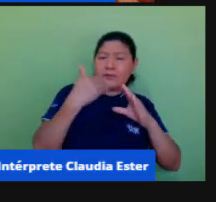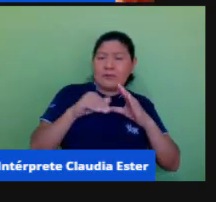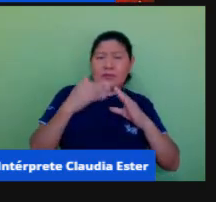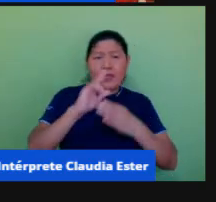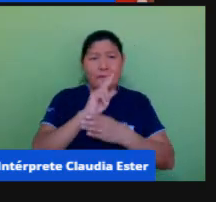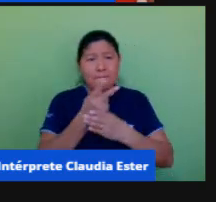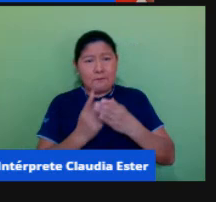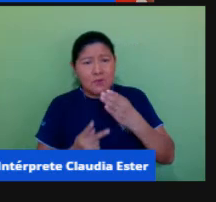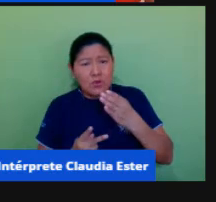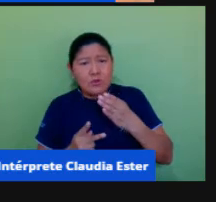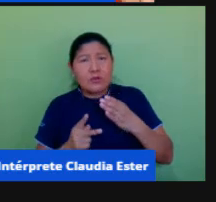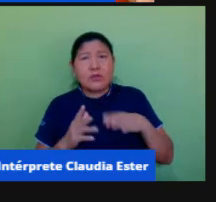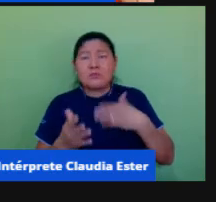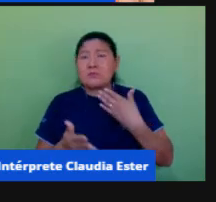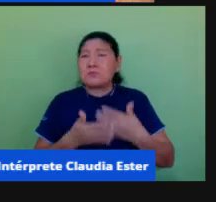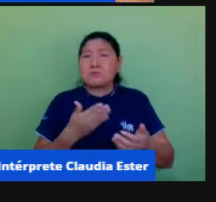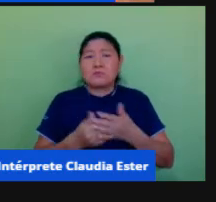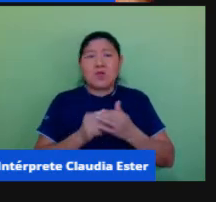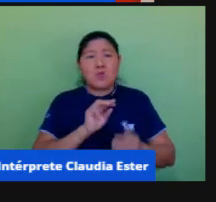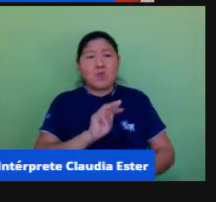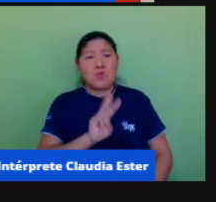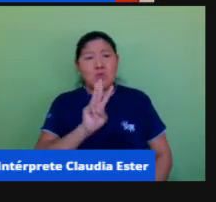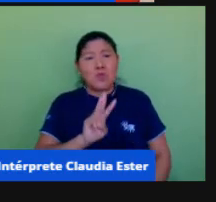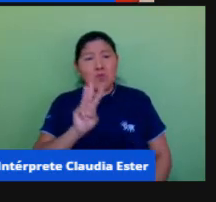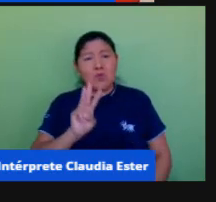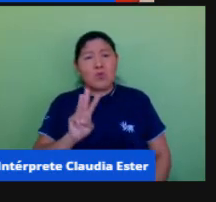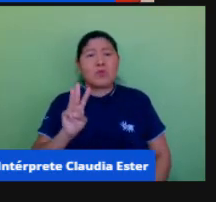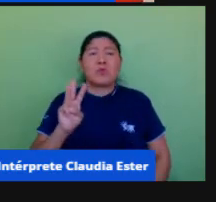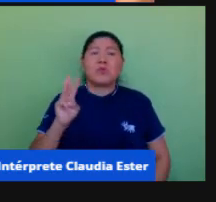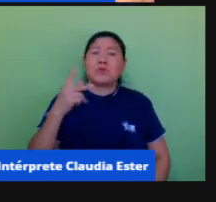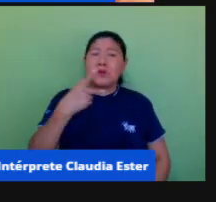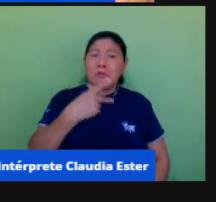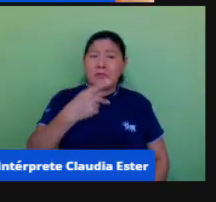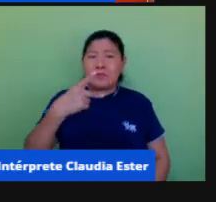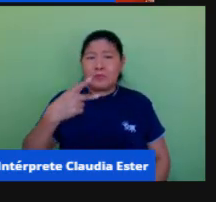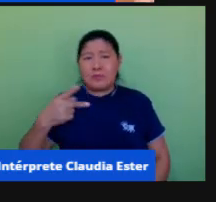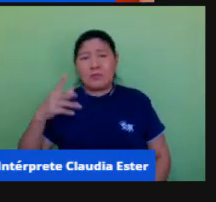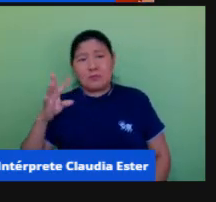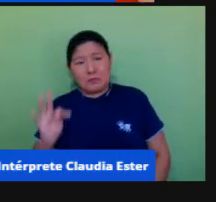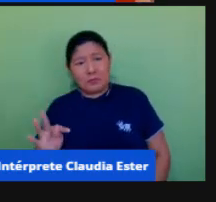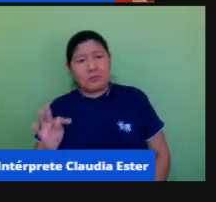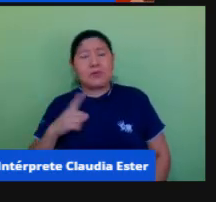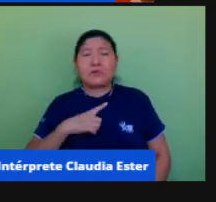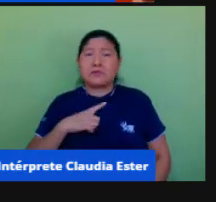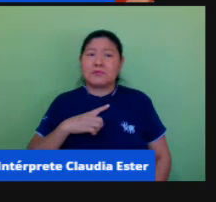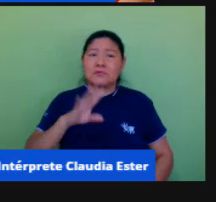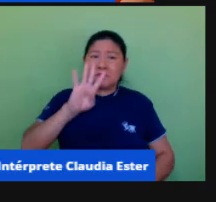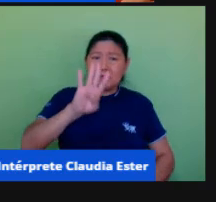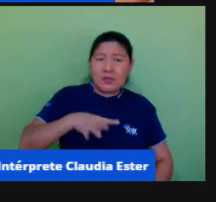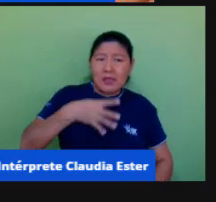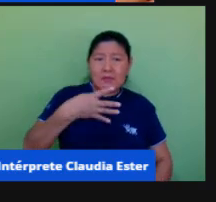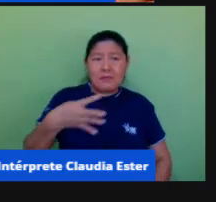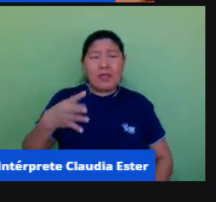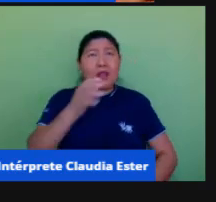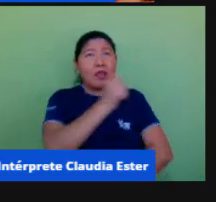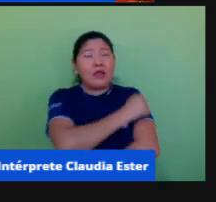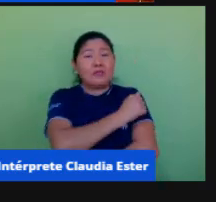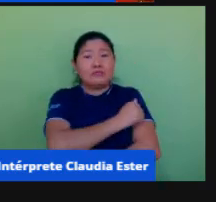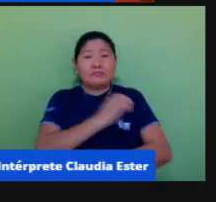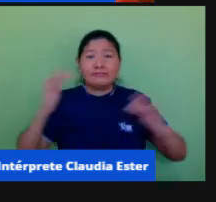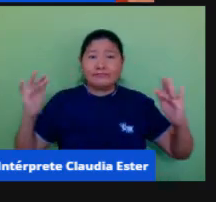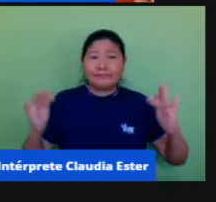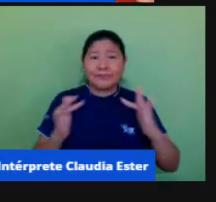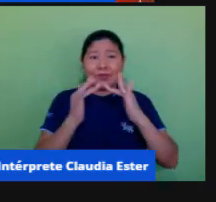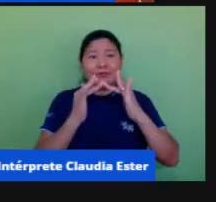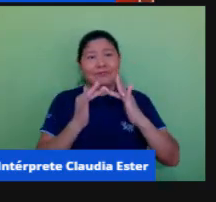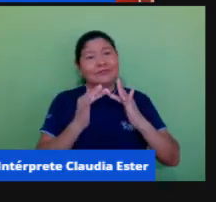Word, PowerPoint, né? Pode depositar tudo lá e o aluno tem um contato direto com o professor. Então, uma plataforma,